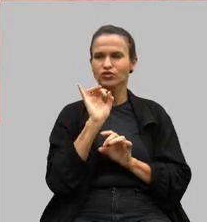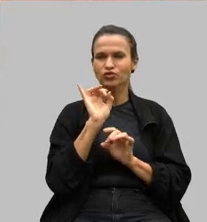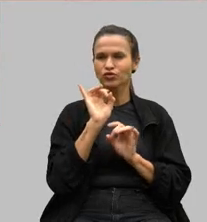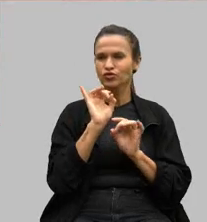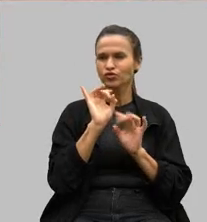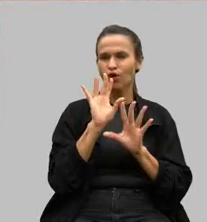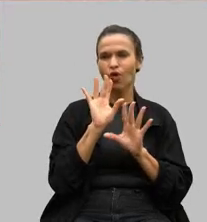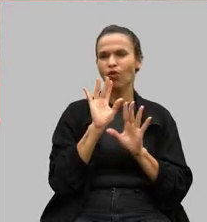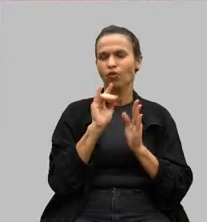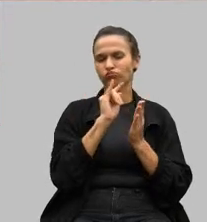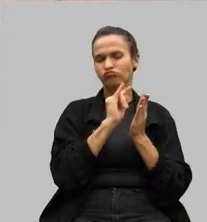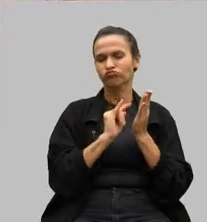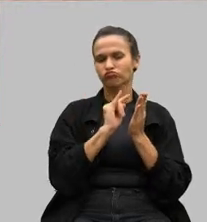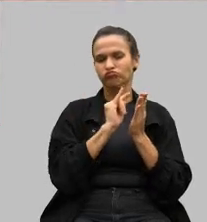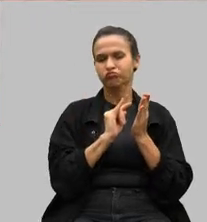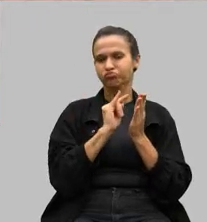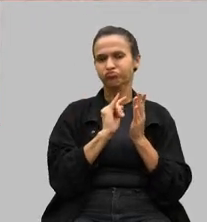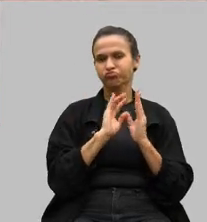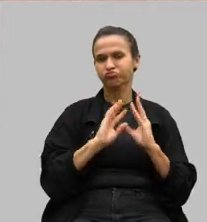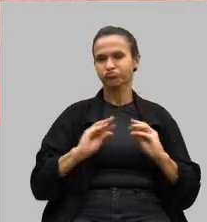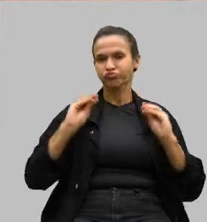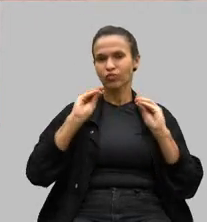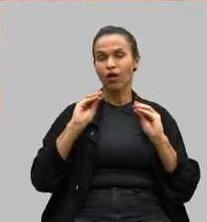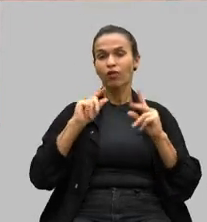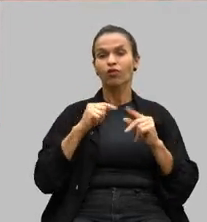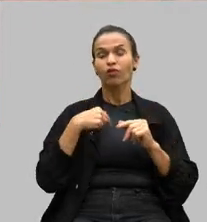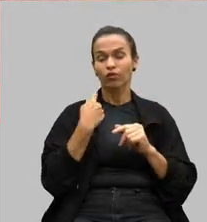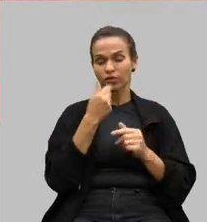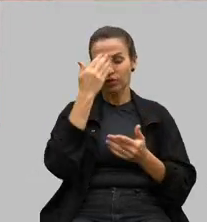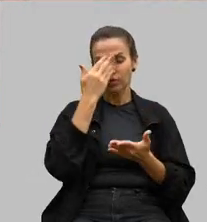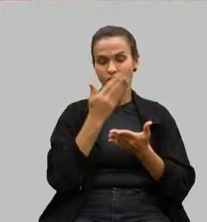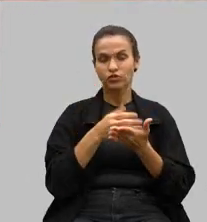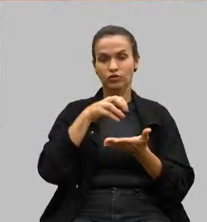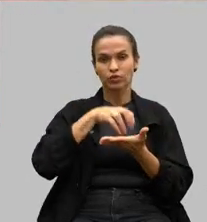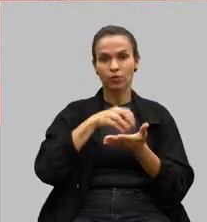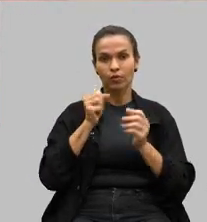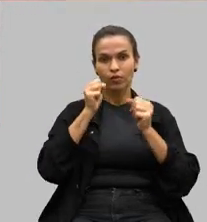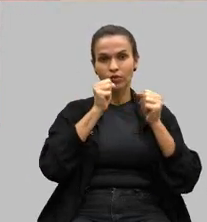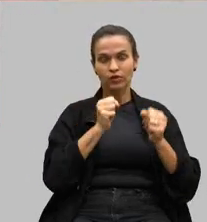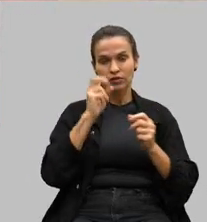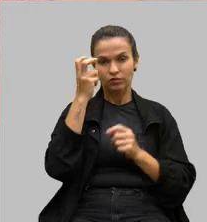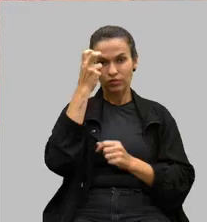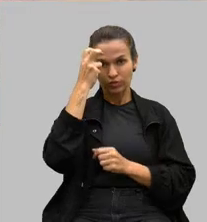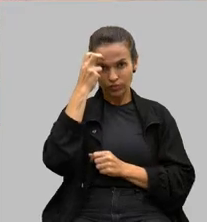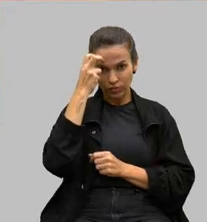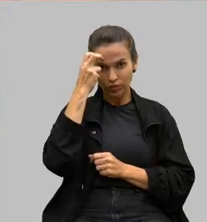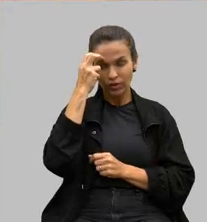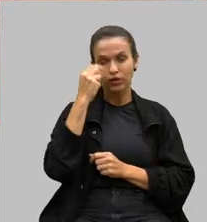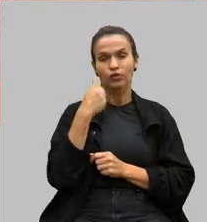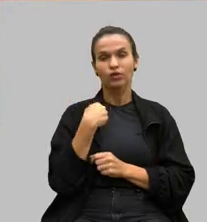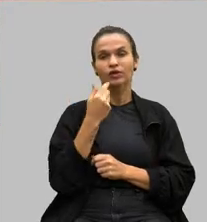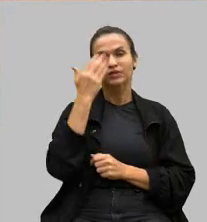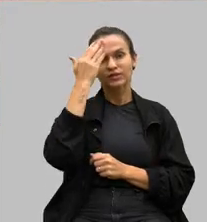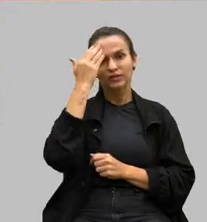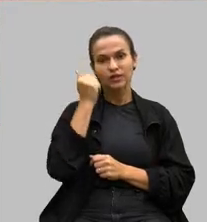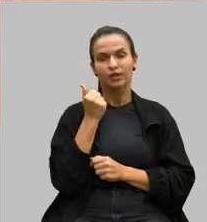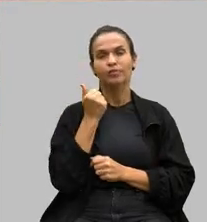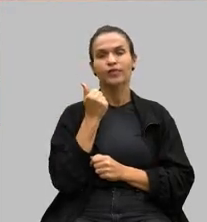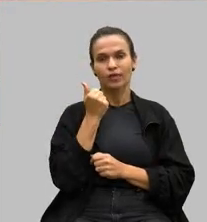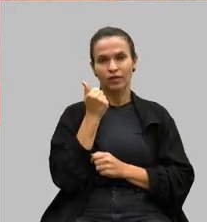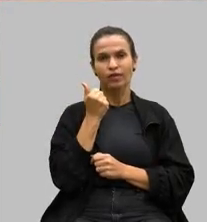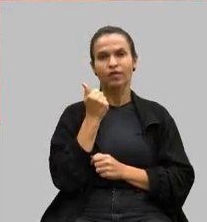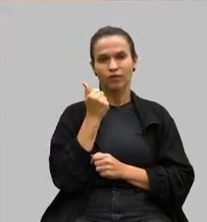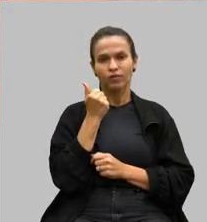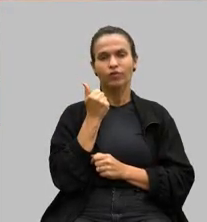passageira a gente acredita também dessa comissão no potencial da Cultura a gente sabe a a a